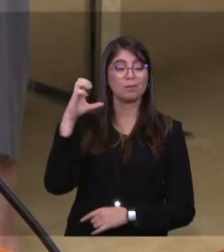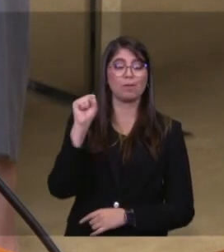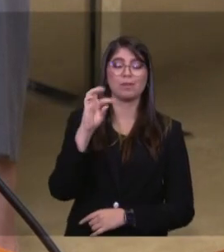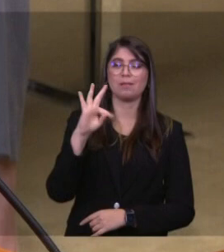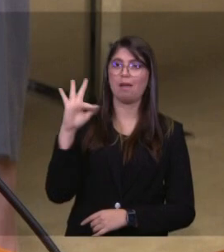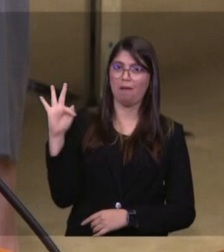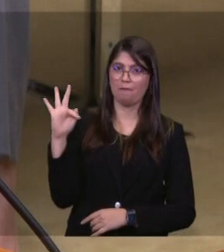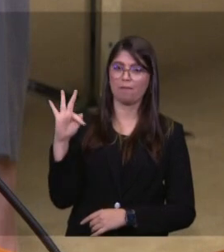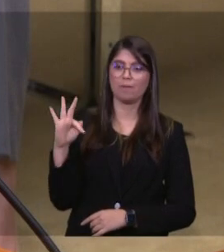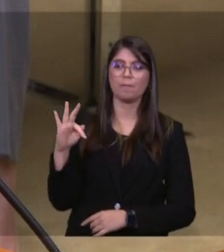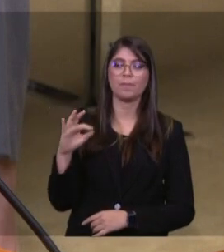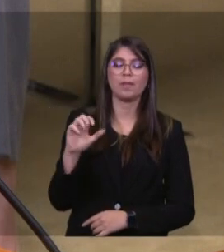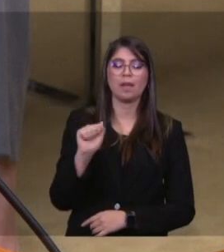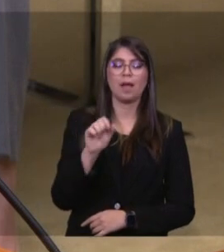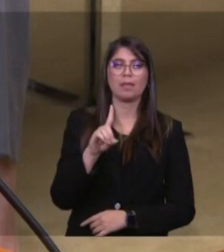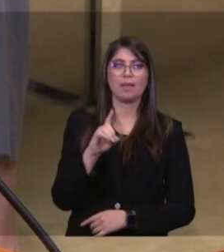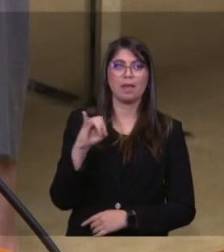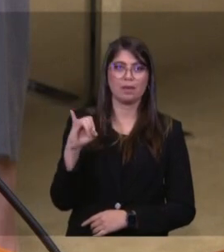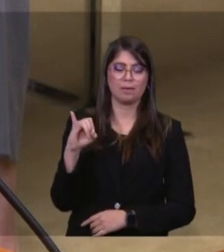Supremo Tribunal Federal na ADI